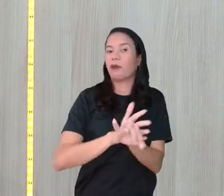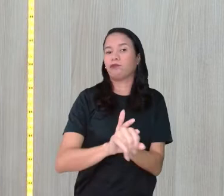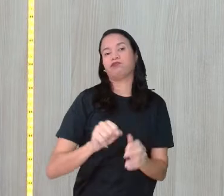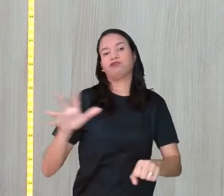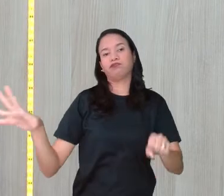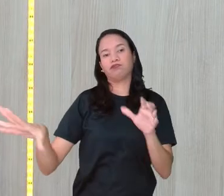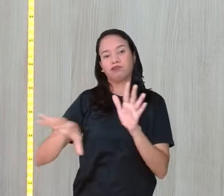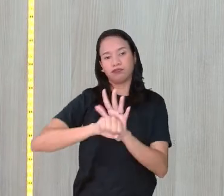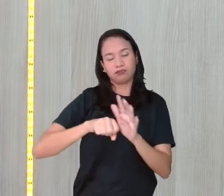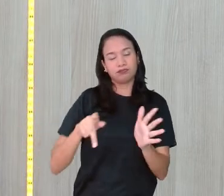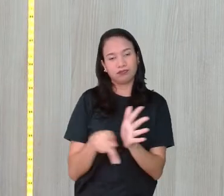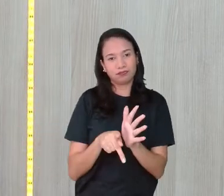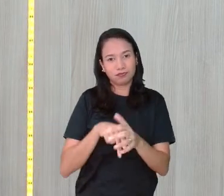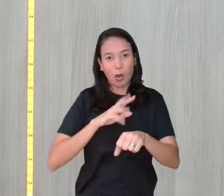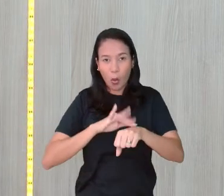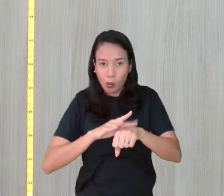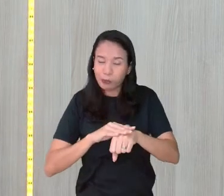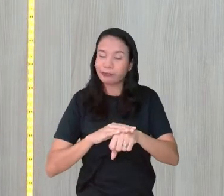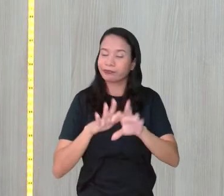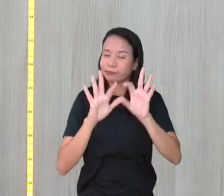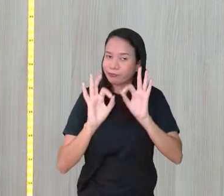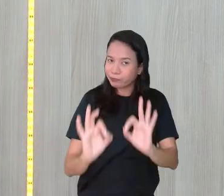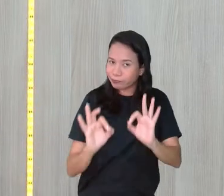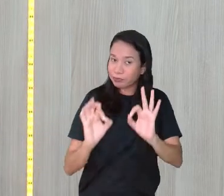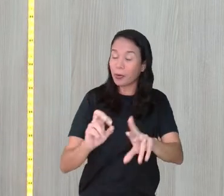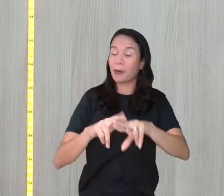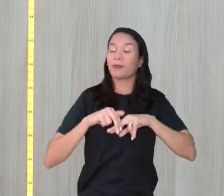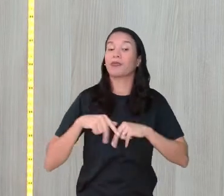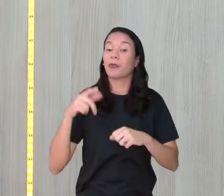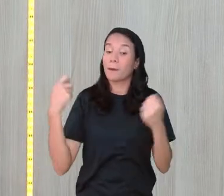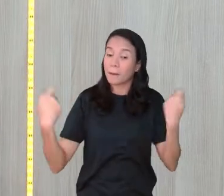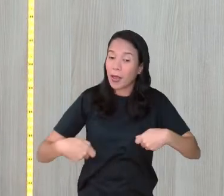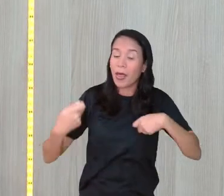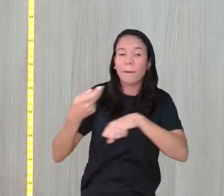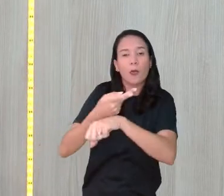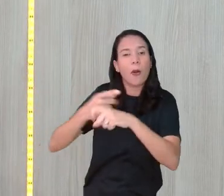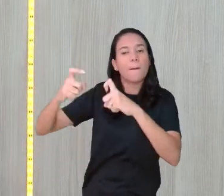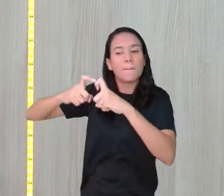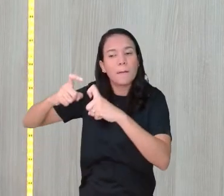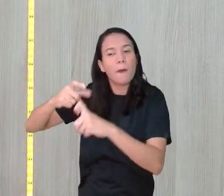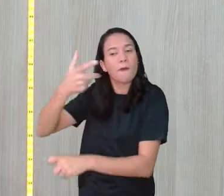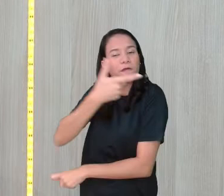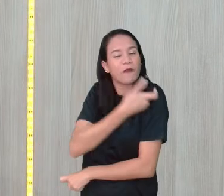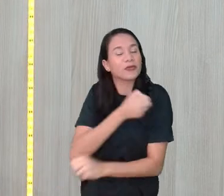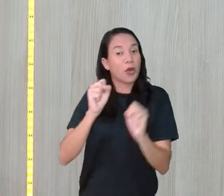aulas nossas, que a prevenção é tudo. Então, procurem os postos, vacinem seus